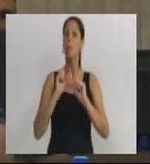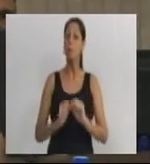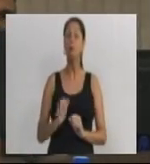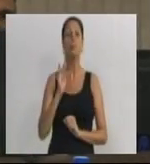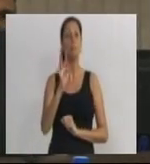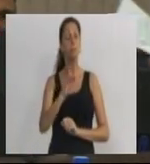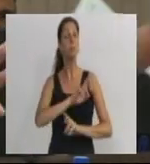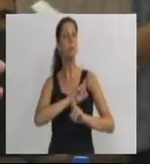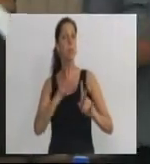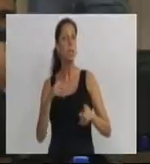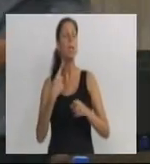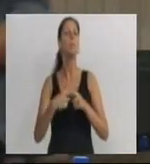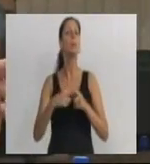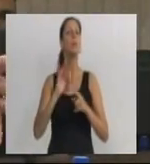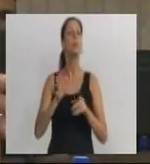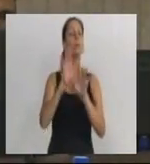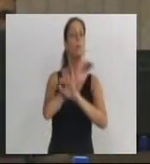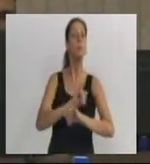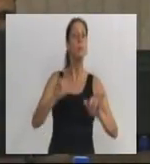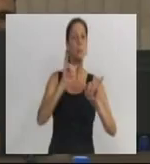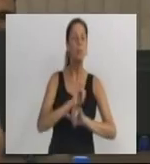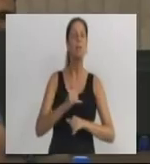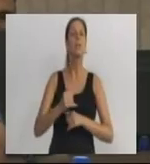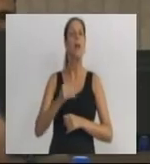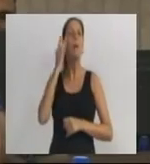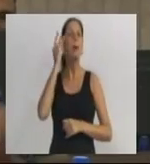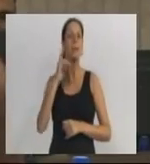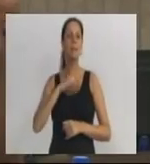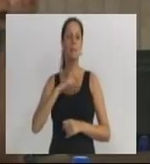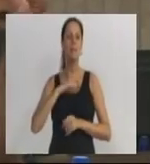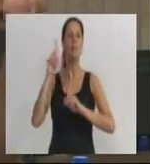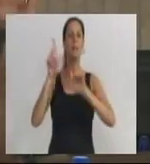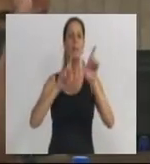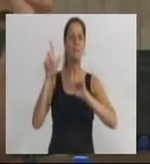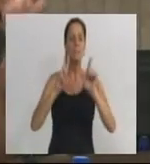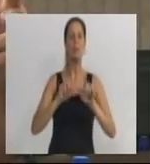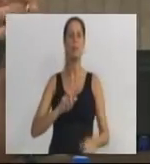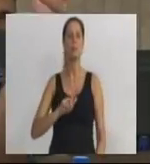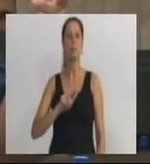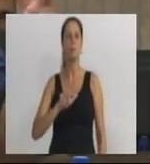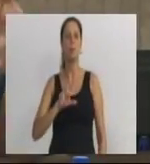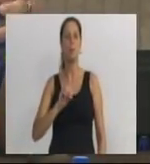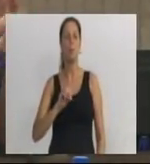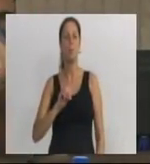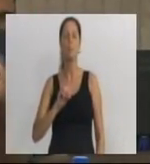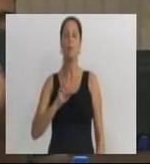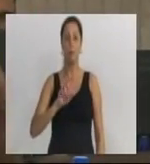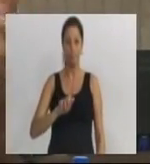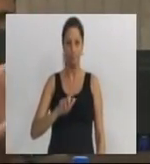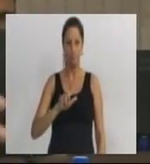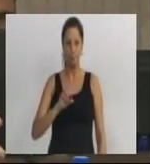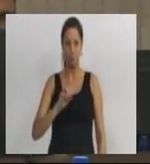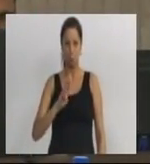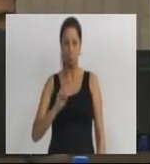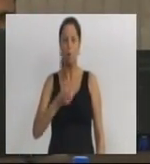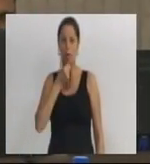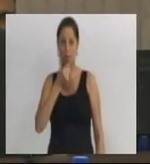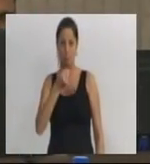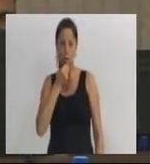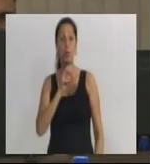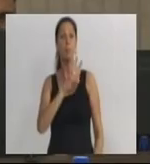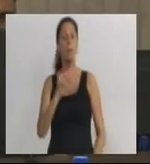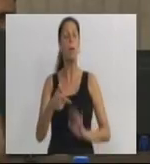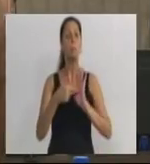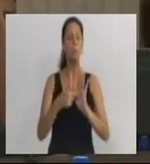daquela que estão anunciando que vai passar no próximo Globo Repórter de sexta-feira, do chope, da dança, da tradição, da música, da alegria, tudo isso aí muito bonito, mas